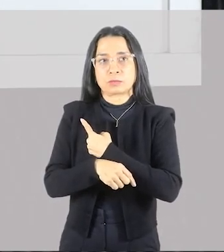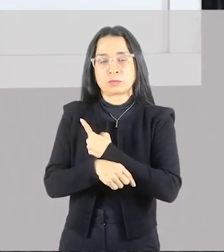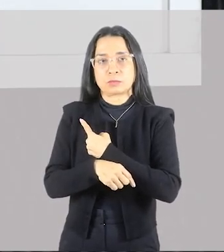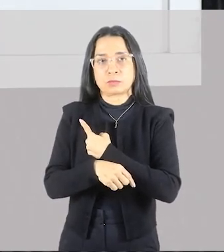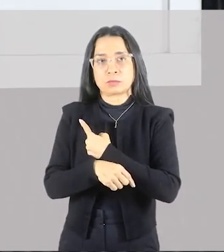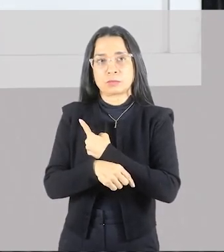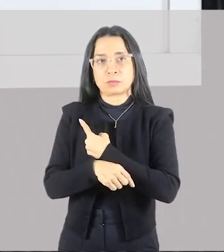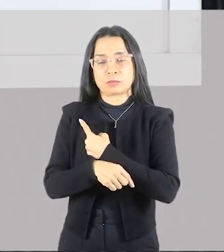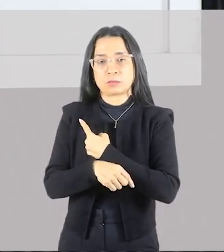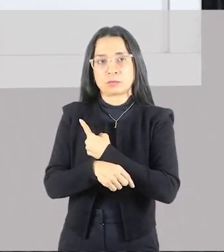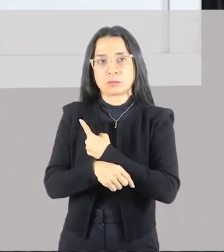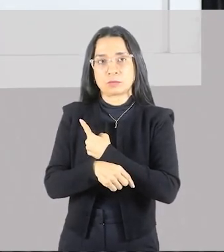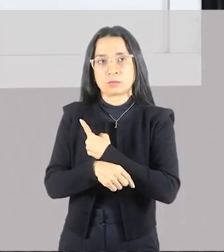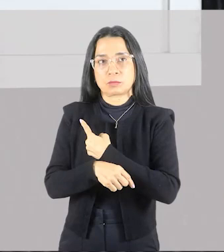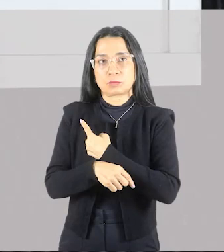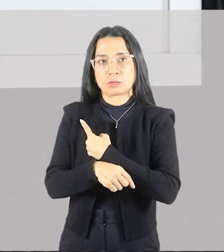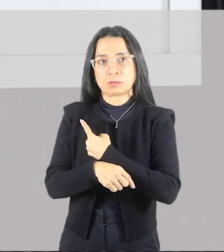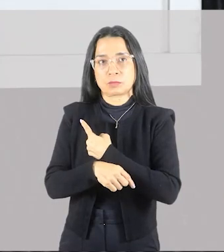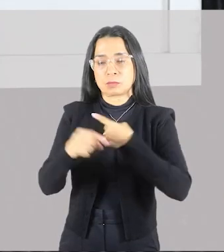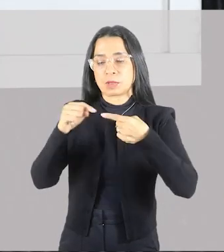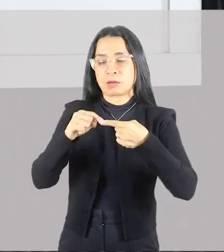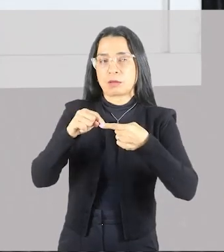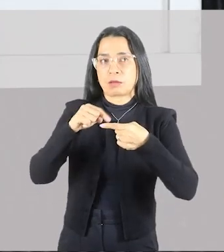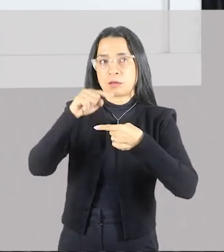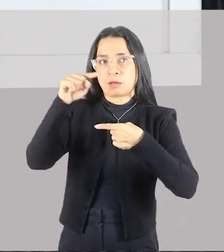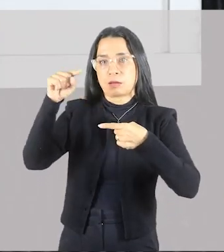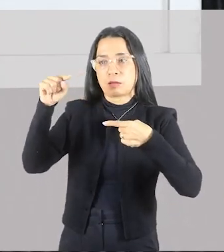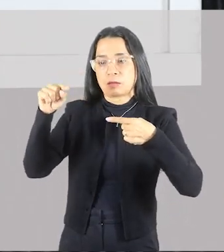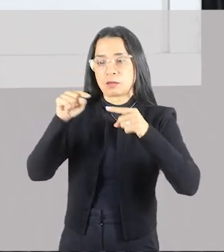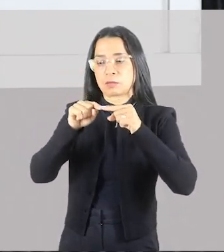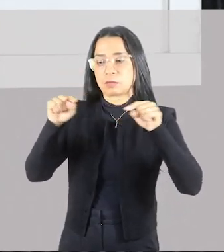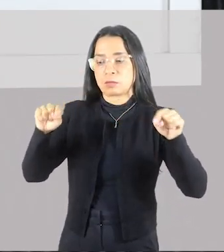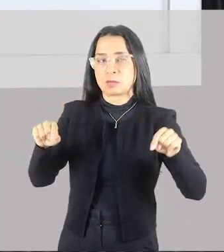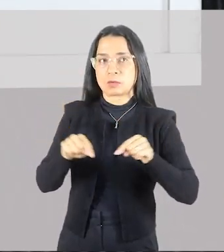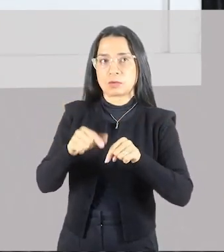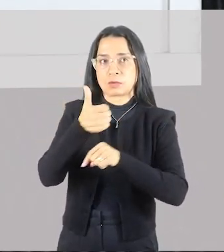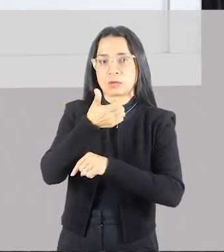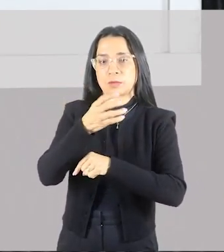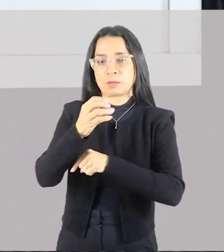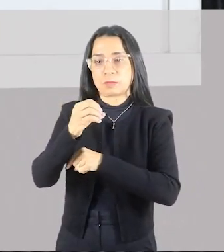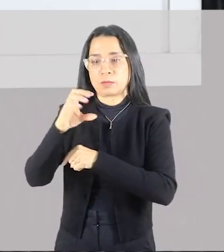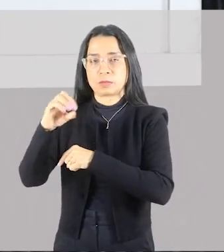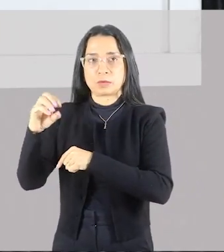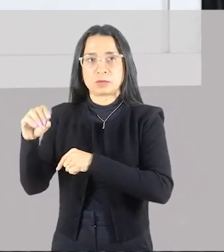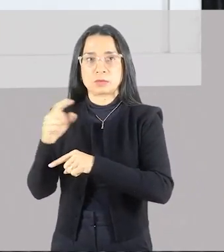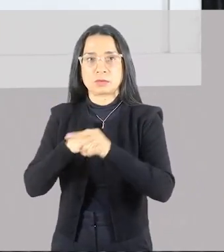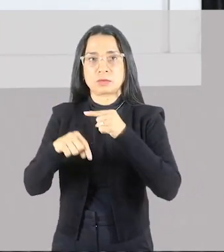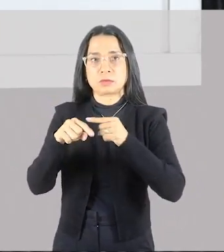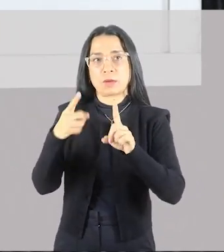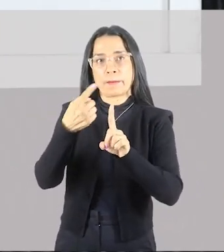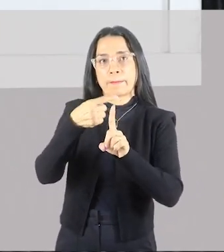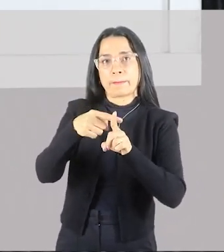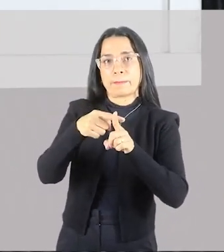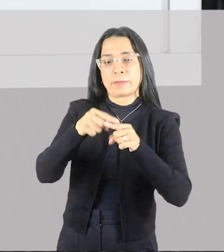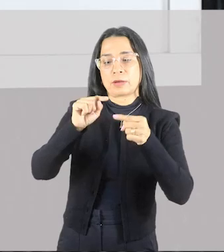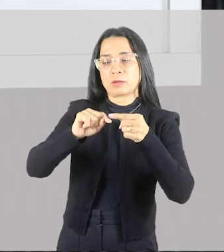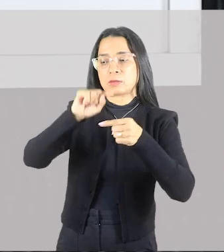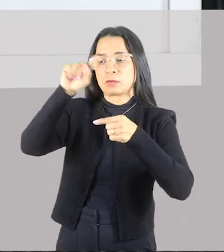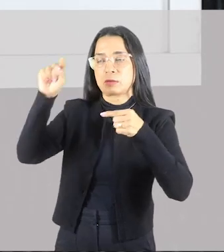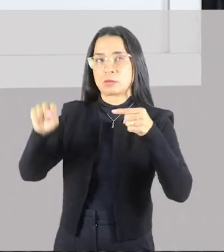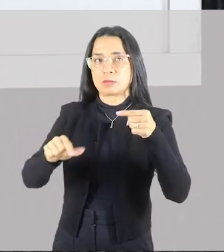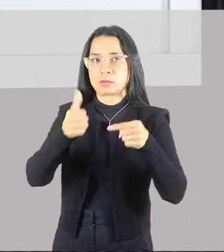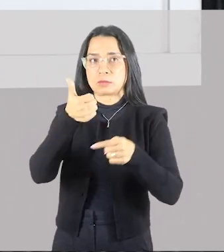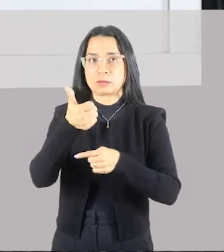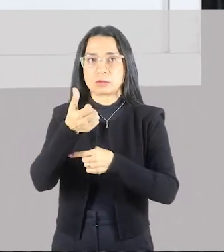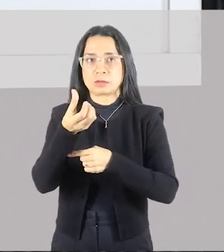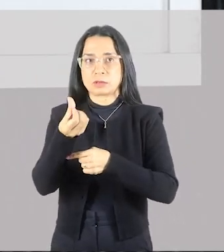mais a área do semicírculo, que é 628, não é isso? Se você soma os dois, você